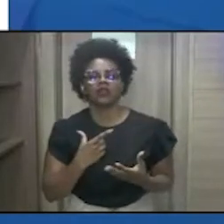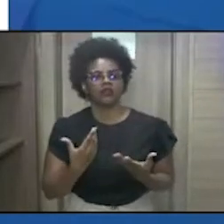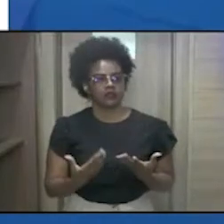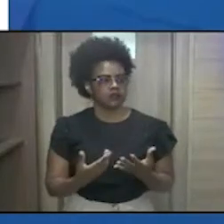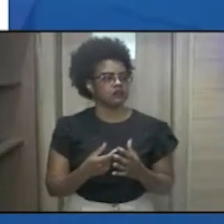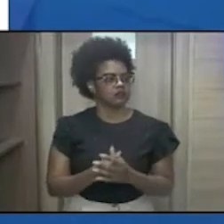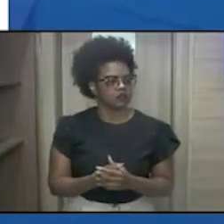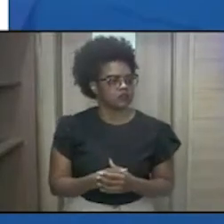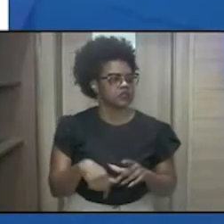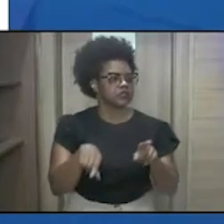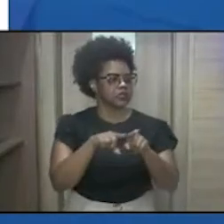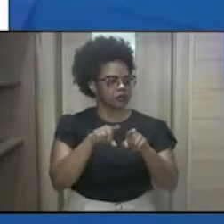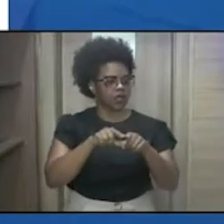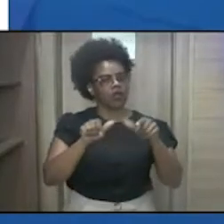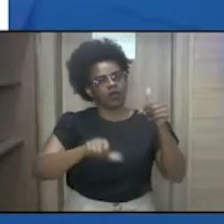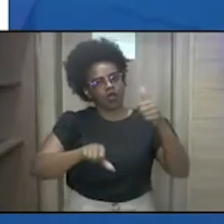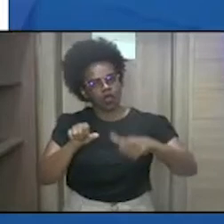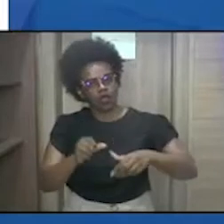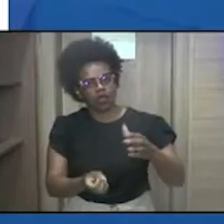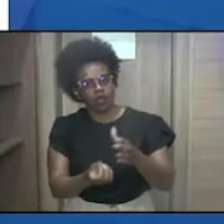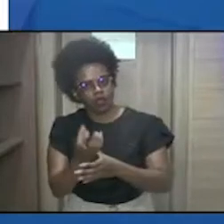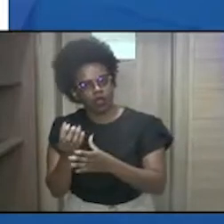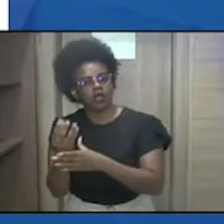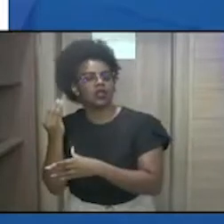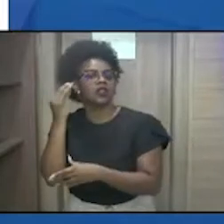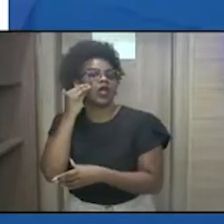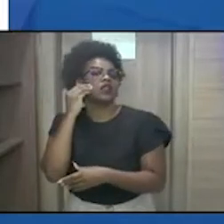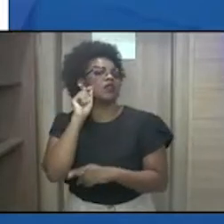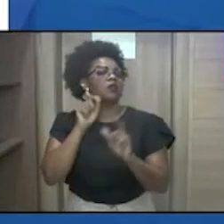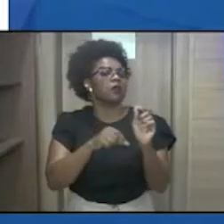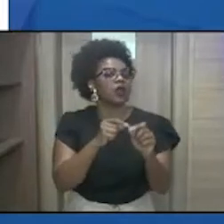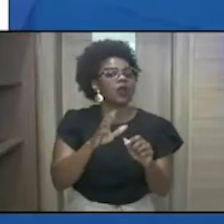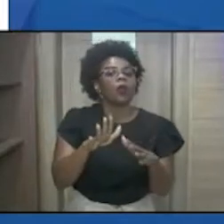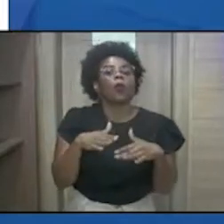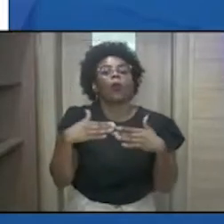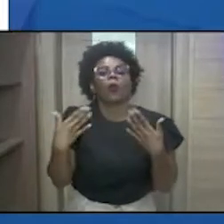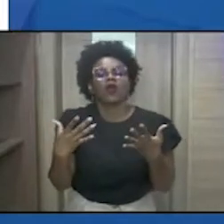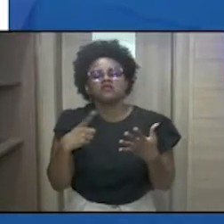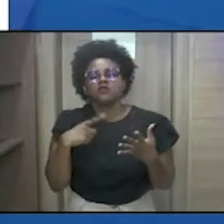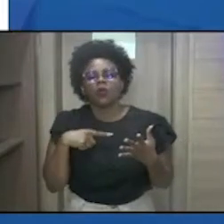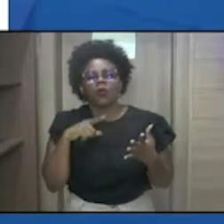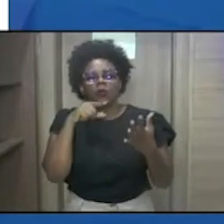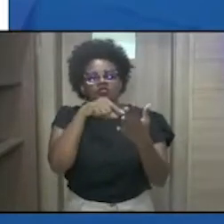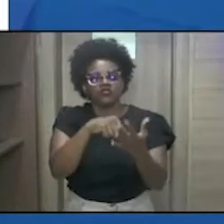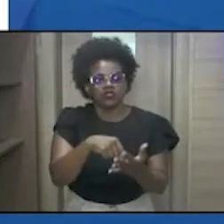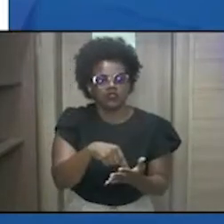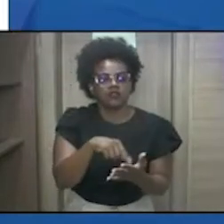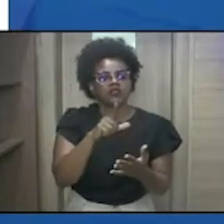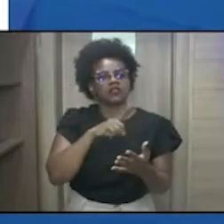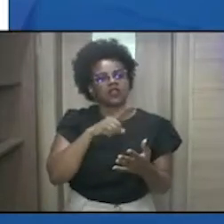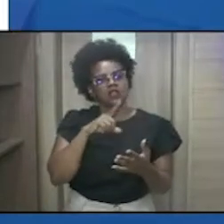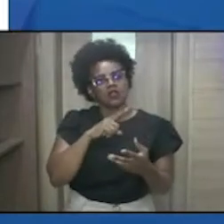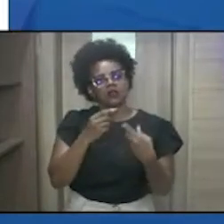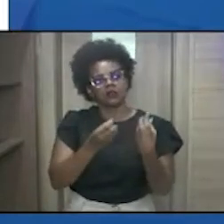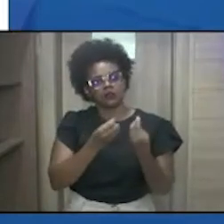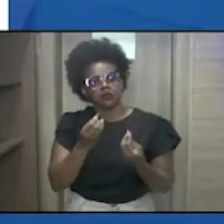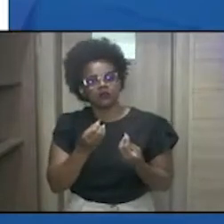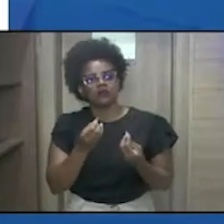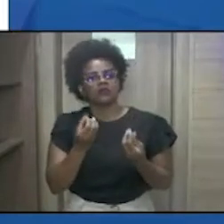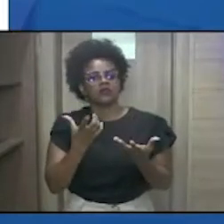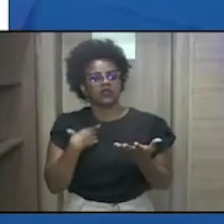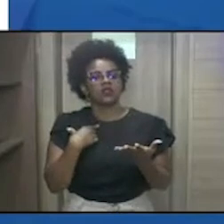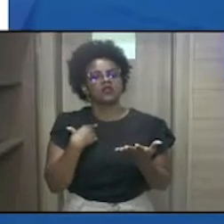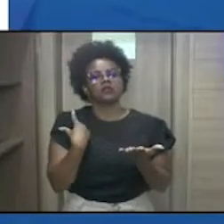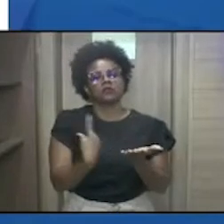e elementos também da análise de implantação, tentando entender também quais são os fatores, né, que facilitam ou comprometem